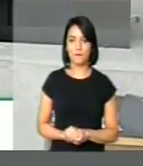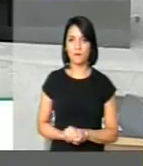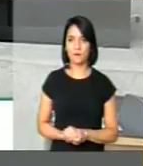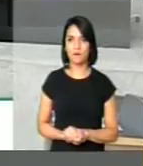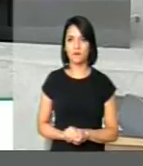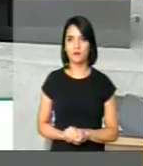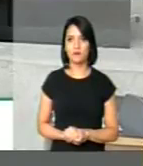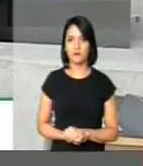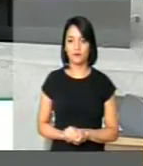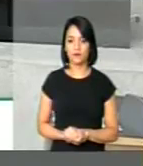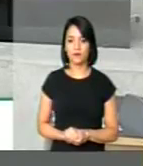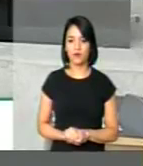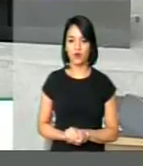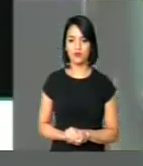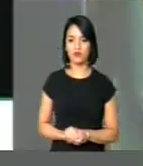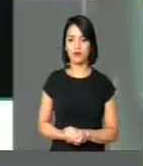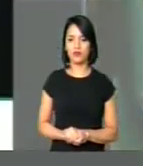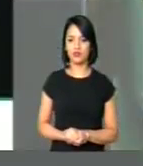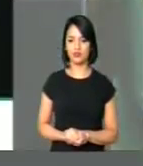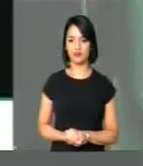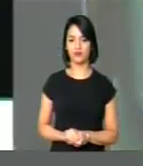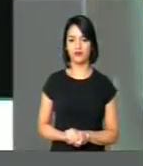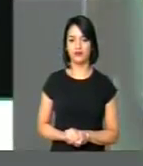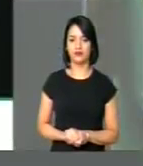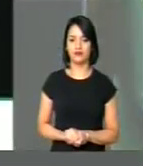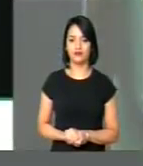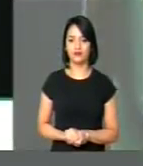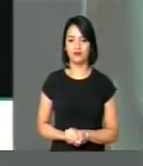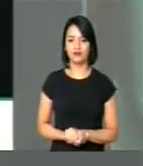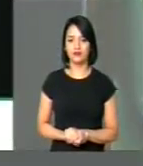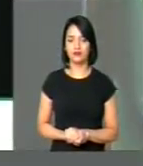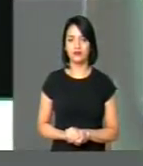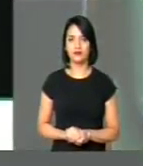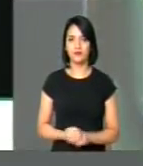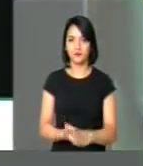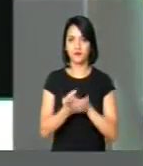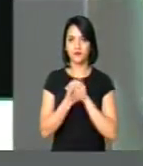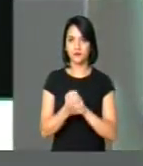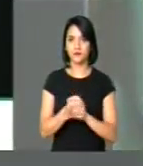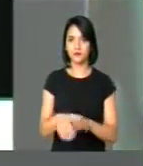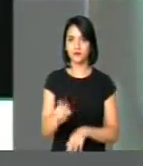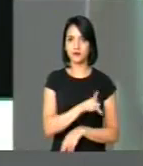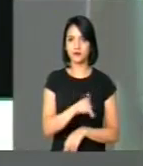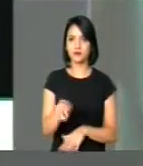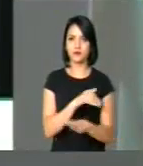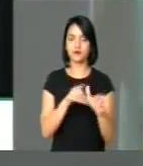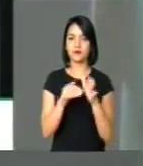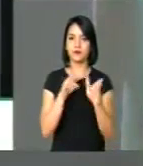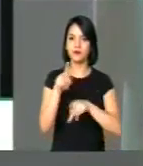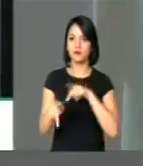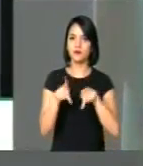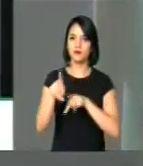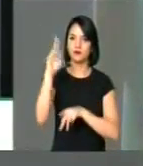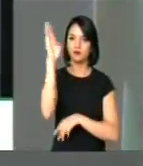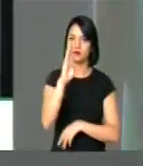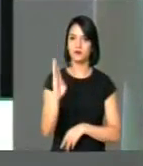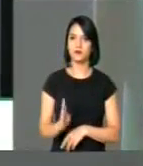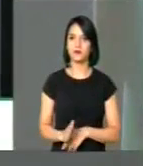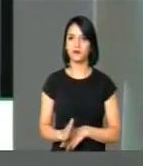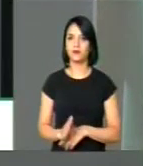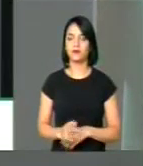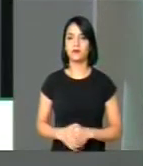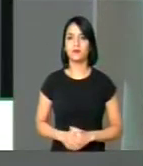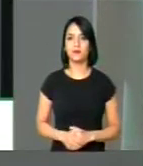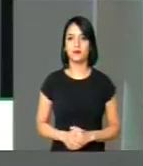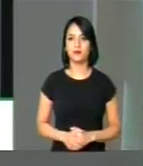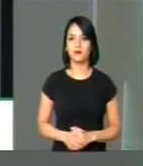Senhor presidente, colegas deputados e deputadas, estimado povo brasileiro, quero dessa tribuna